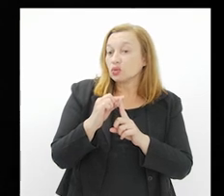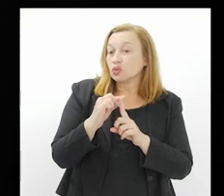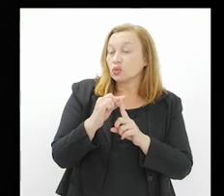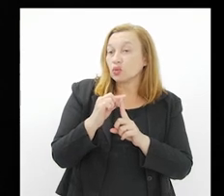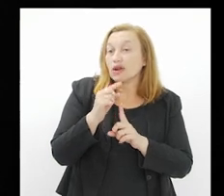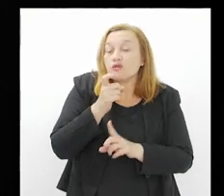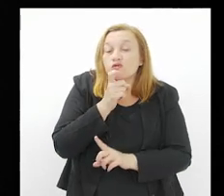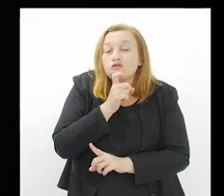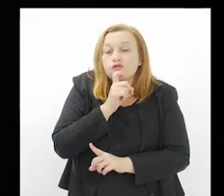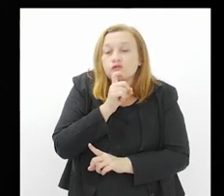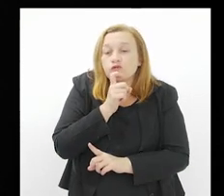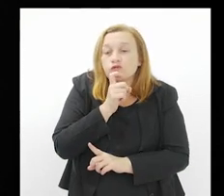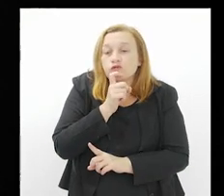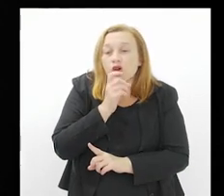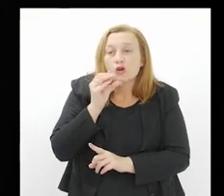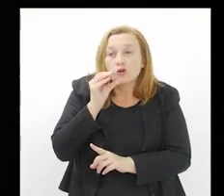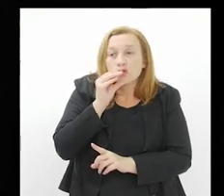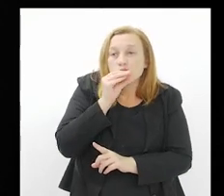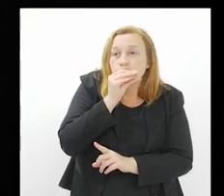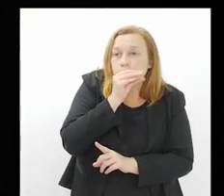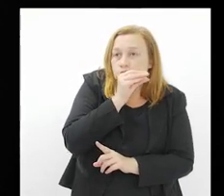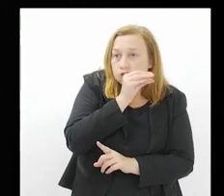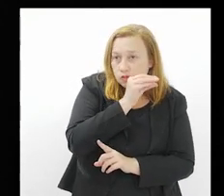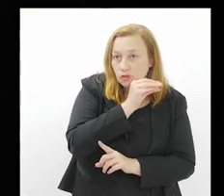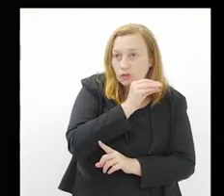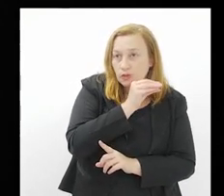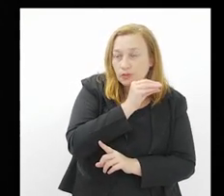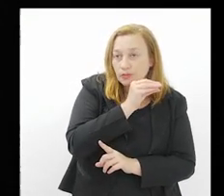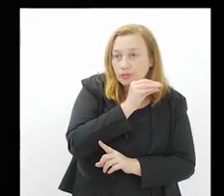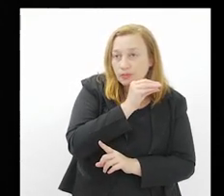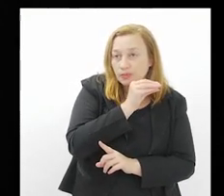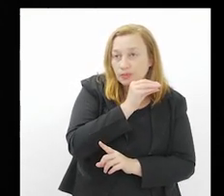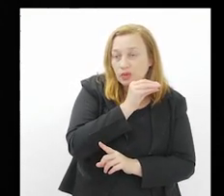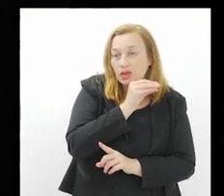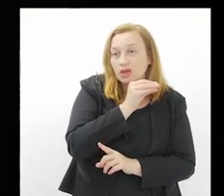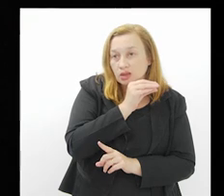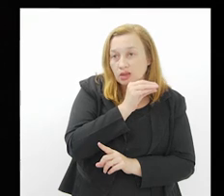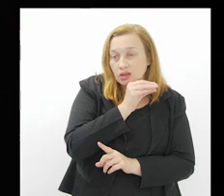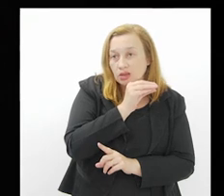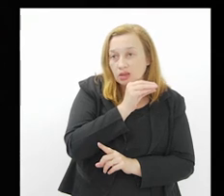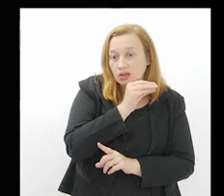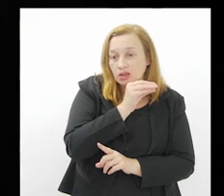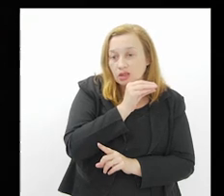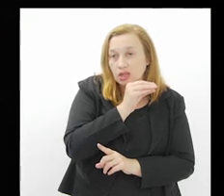ele está terminando agora, ele está passando por uma fase de